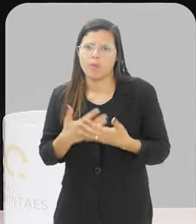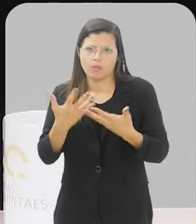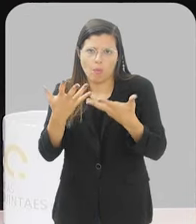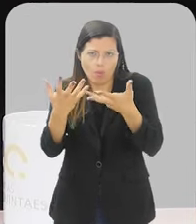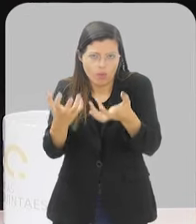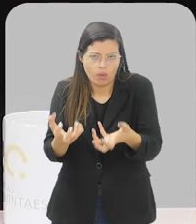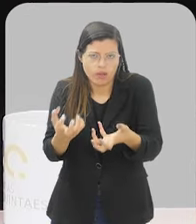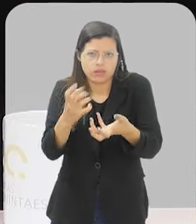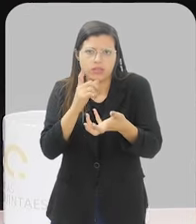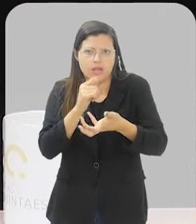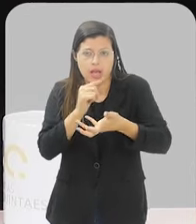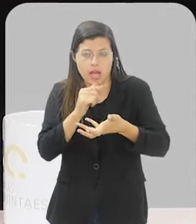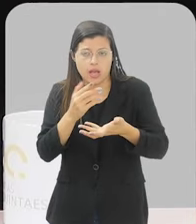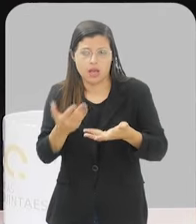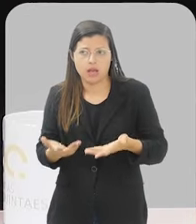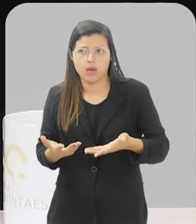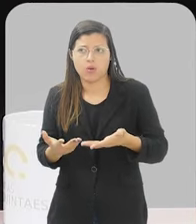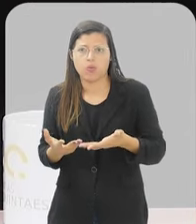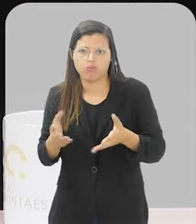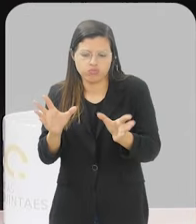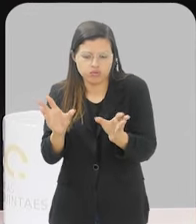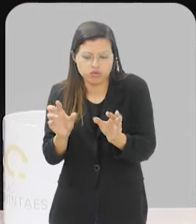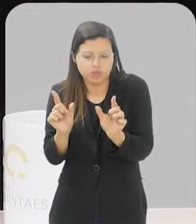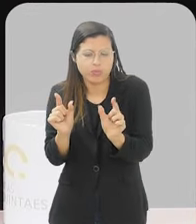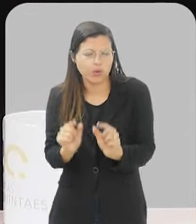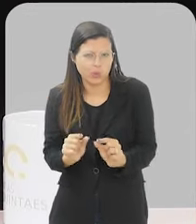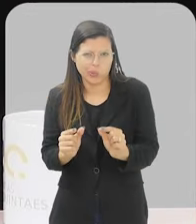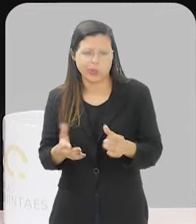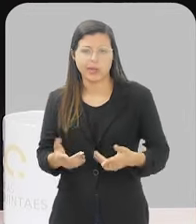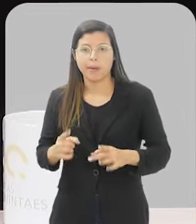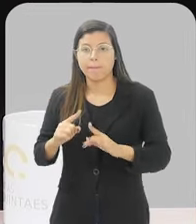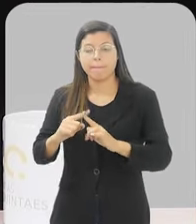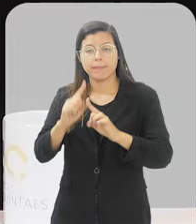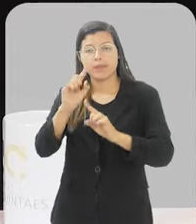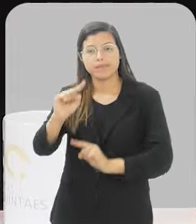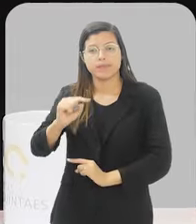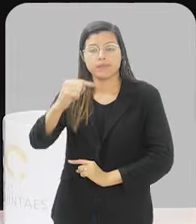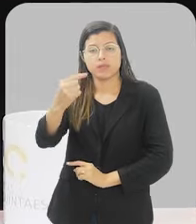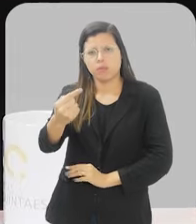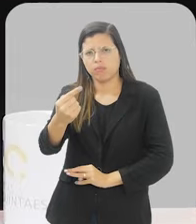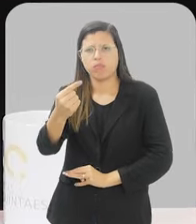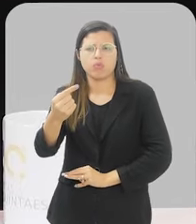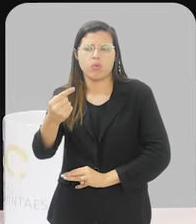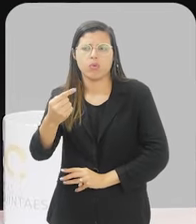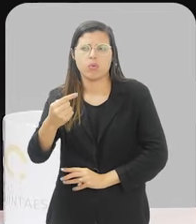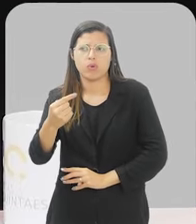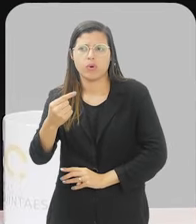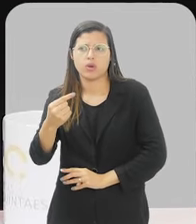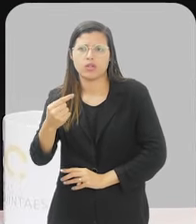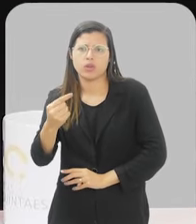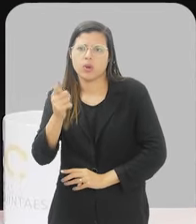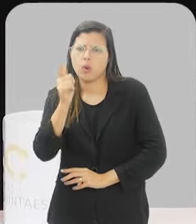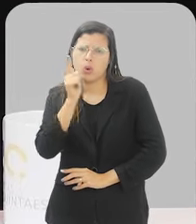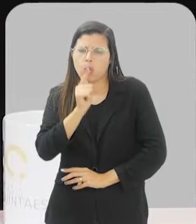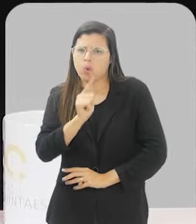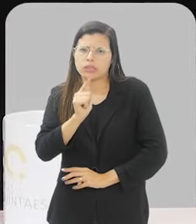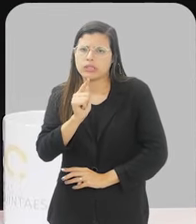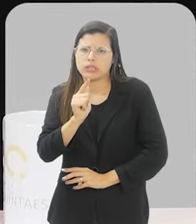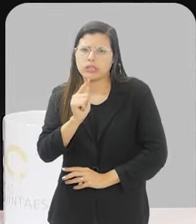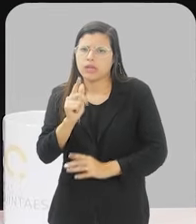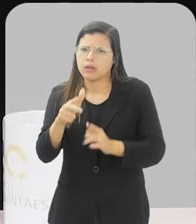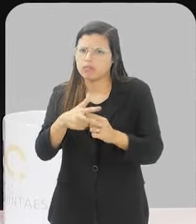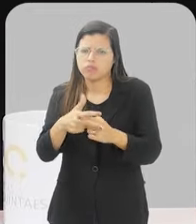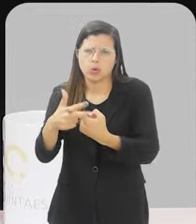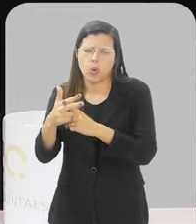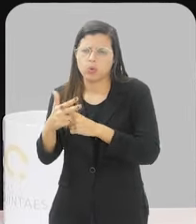Dá uma enxugada, né? No caso, na verdade, que ela fica reduzida. Mas, porém, depois que passa a chuva, a pena seca normalmente, porque